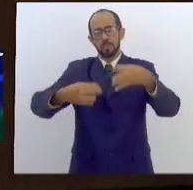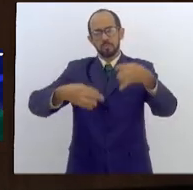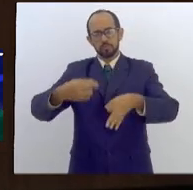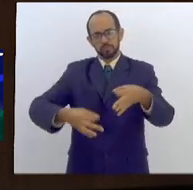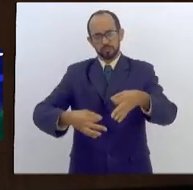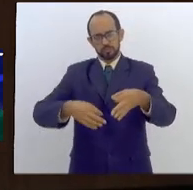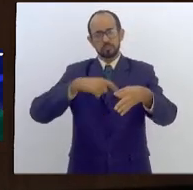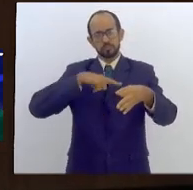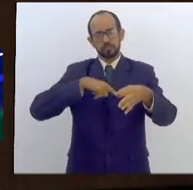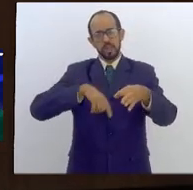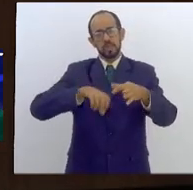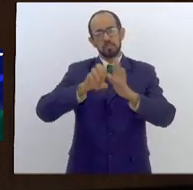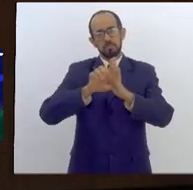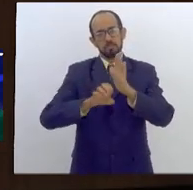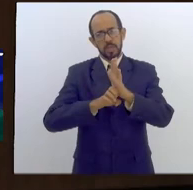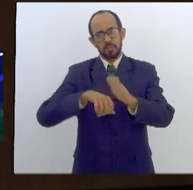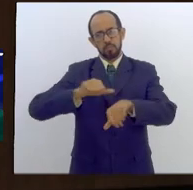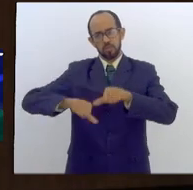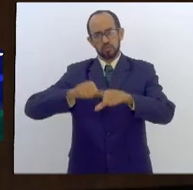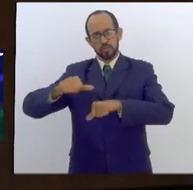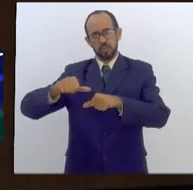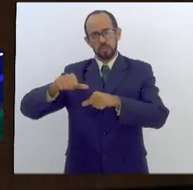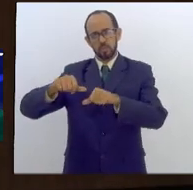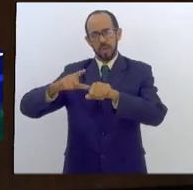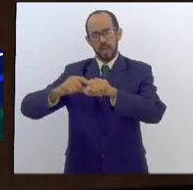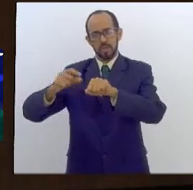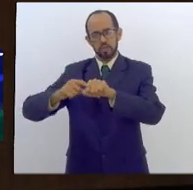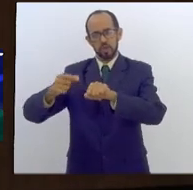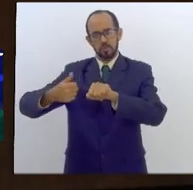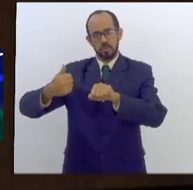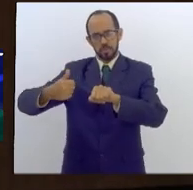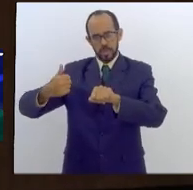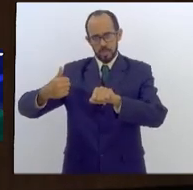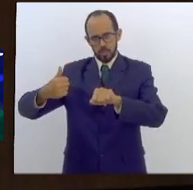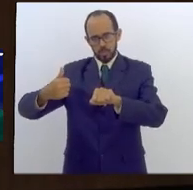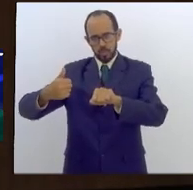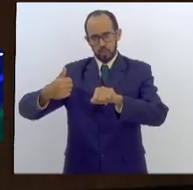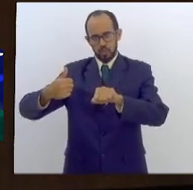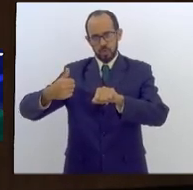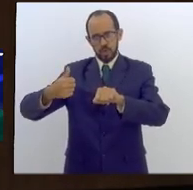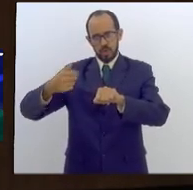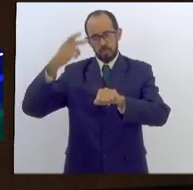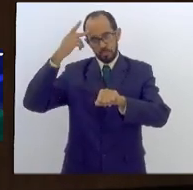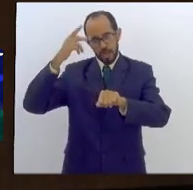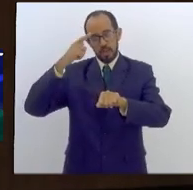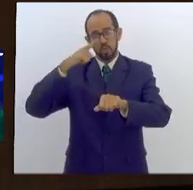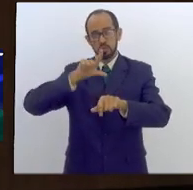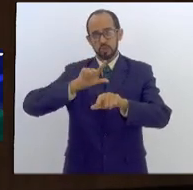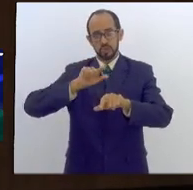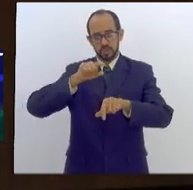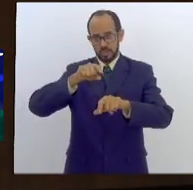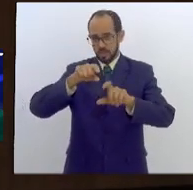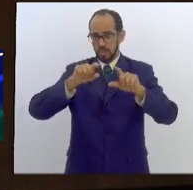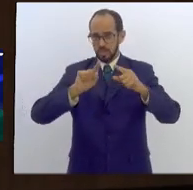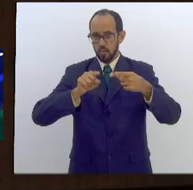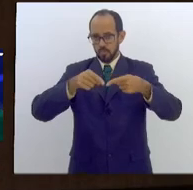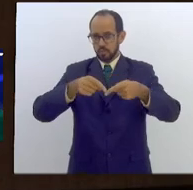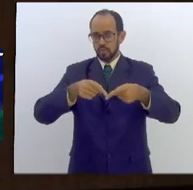emenda, modificando o artigo 1º para dar a ele, né,